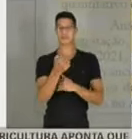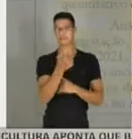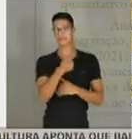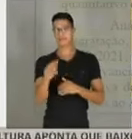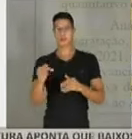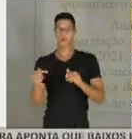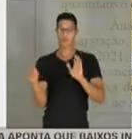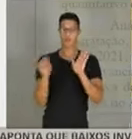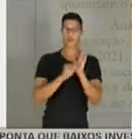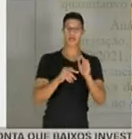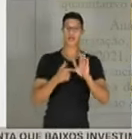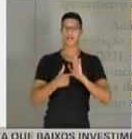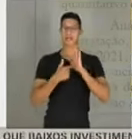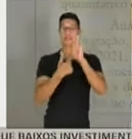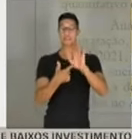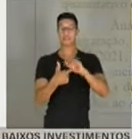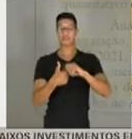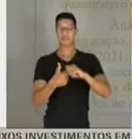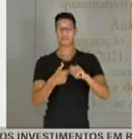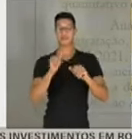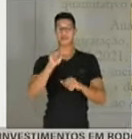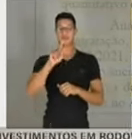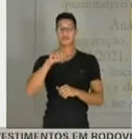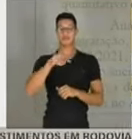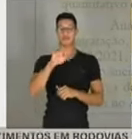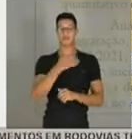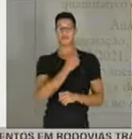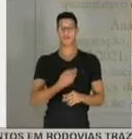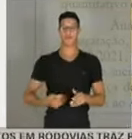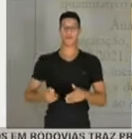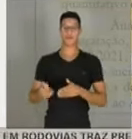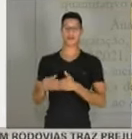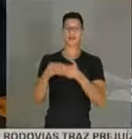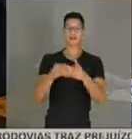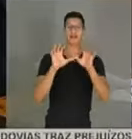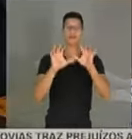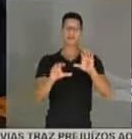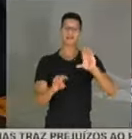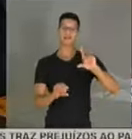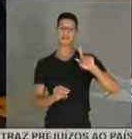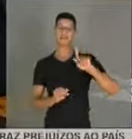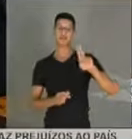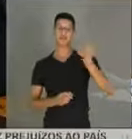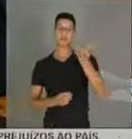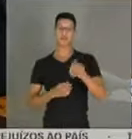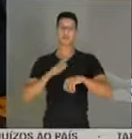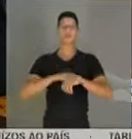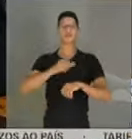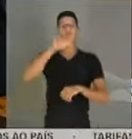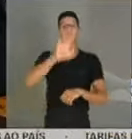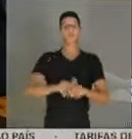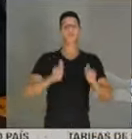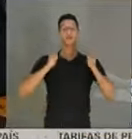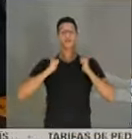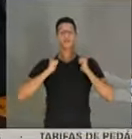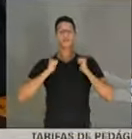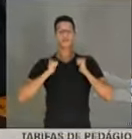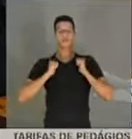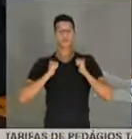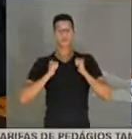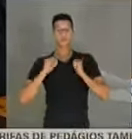foram acostadas, indicando os agentes públicos que levaram a omissão. É isso que a CGU quer fazer. Quem foi que se omitiu?